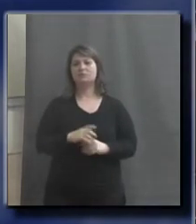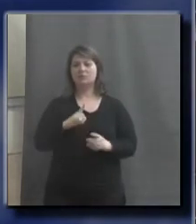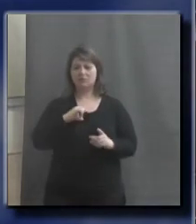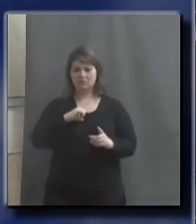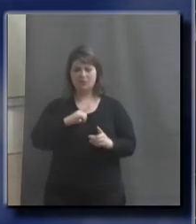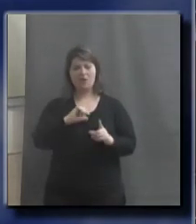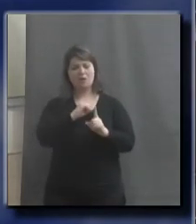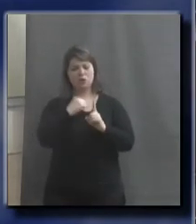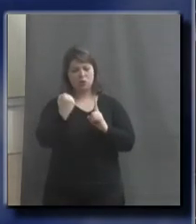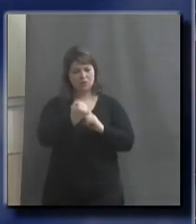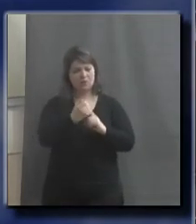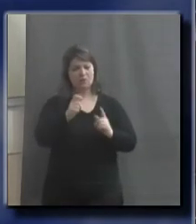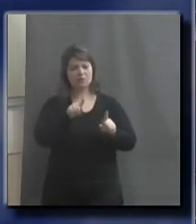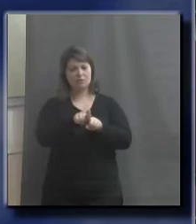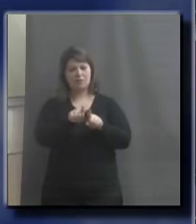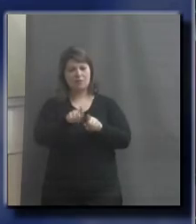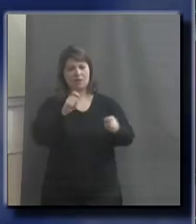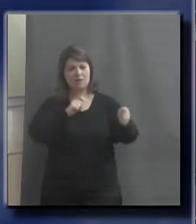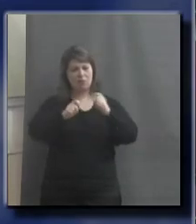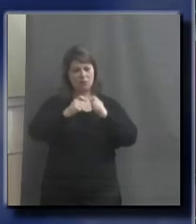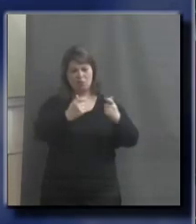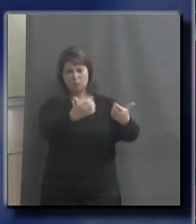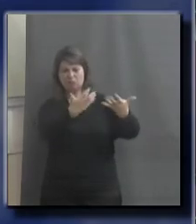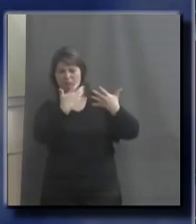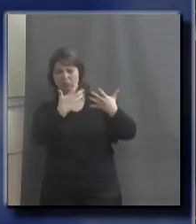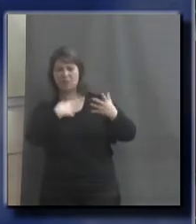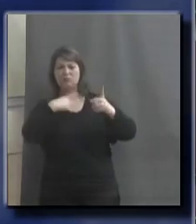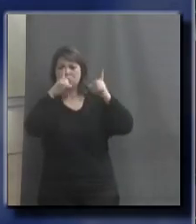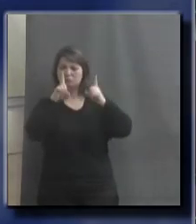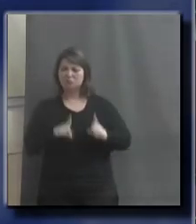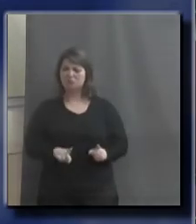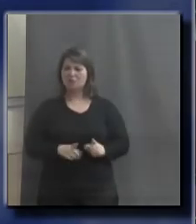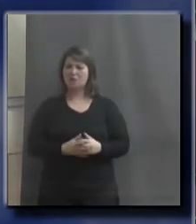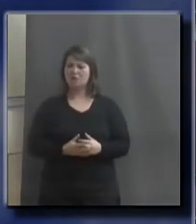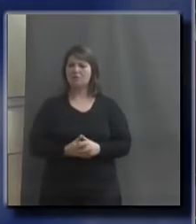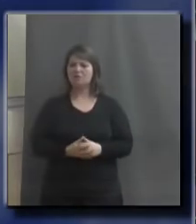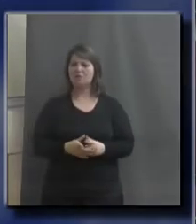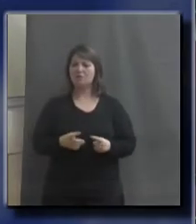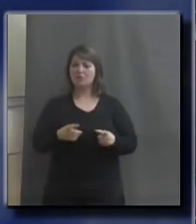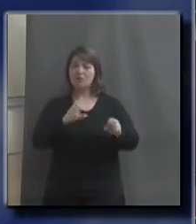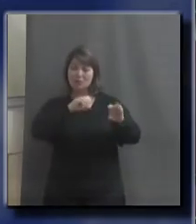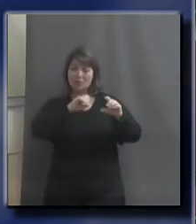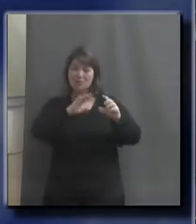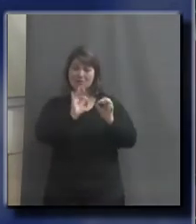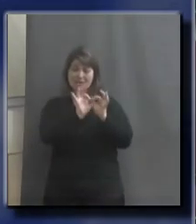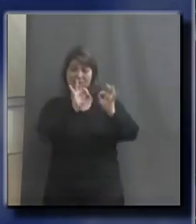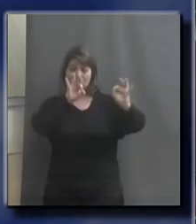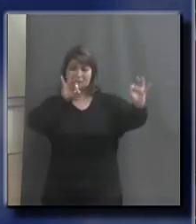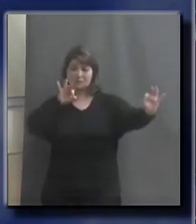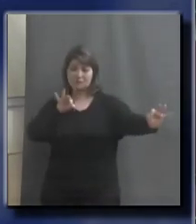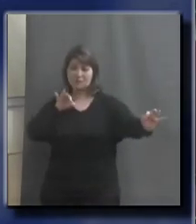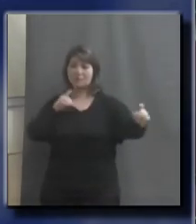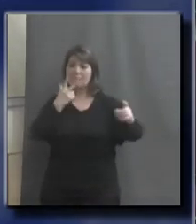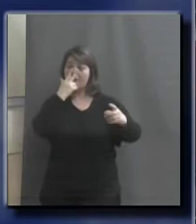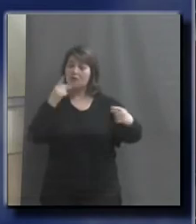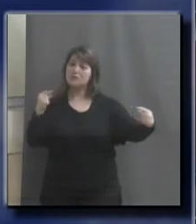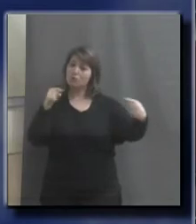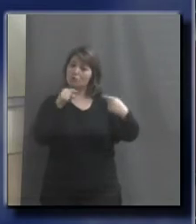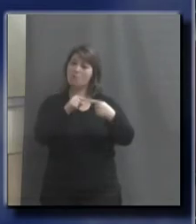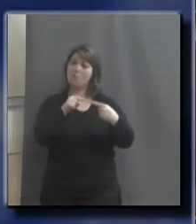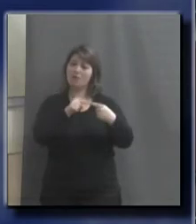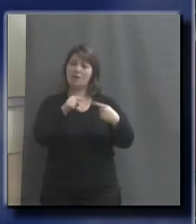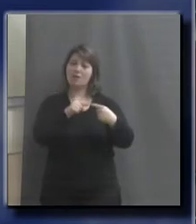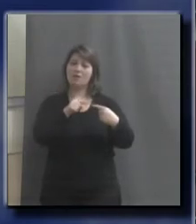que a gente, dos ataques brutais aos direitos, etc. E o ensino à distância, ele combina essas duas